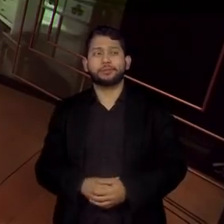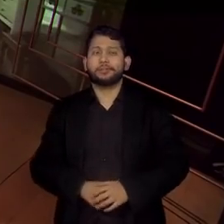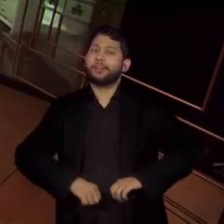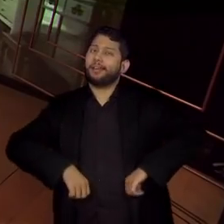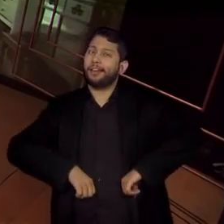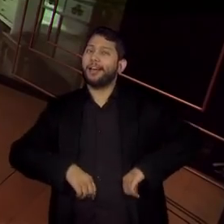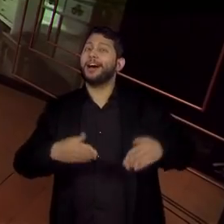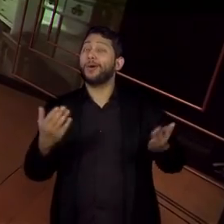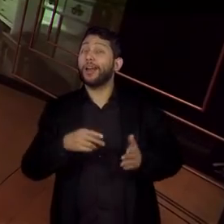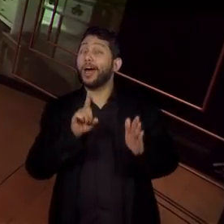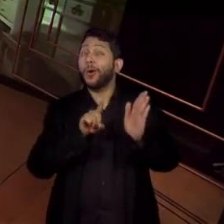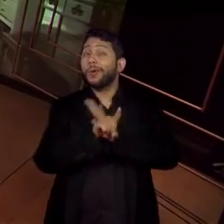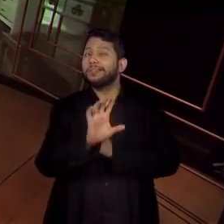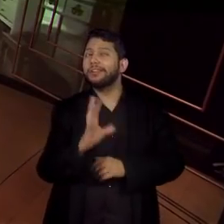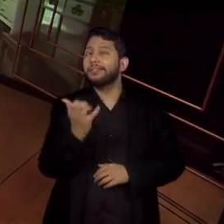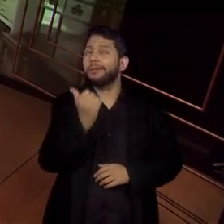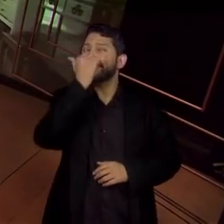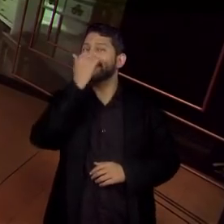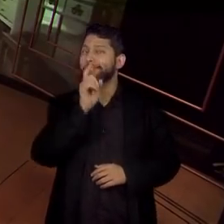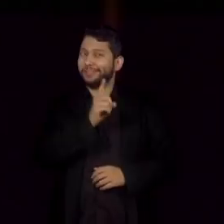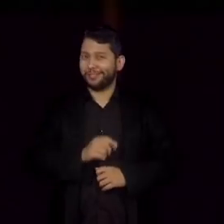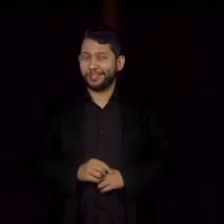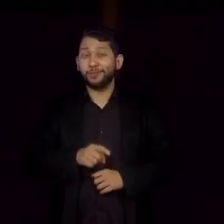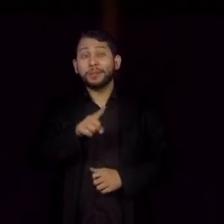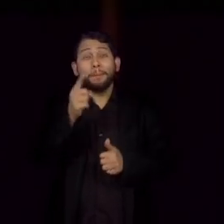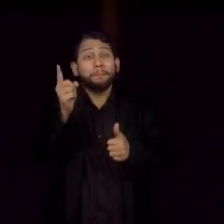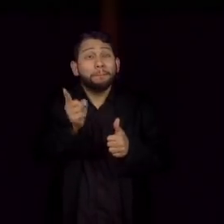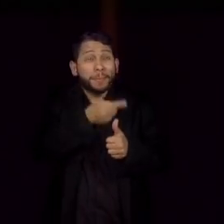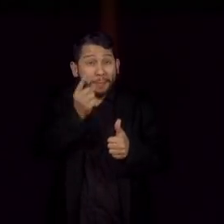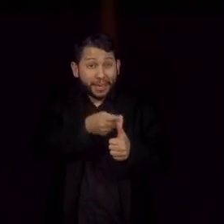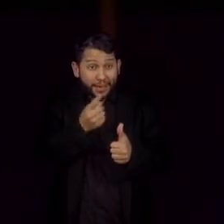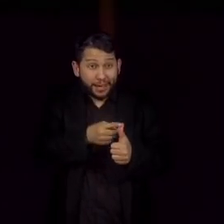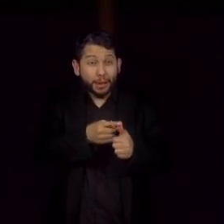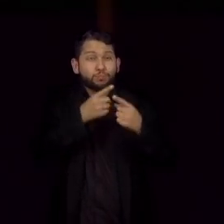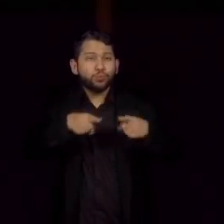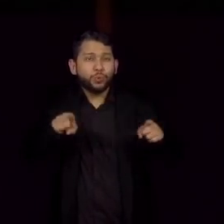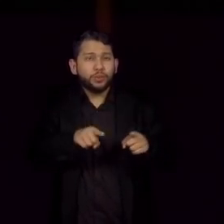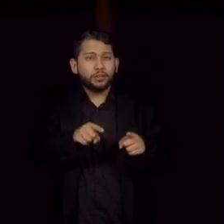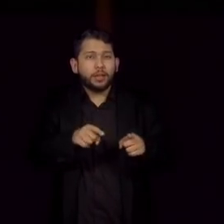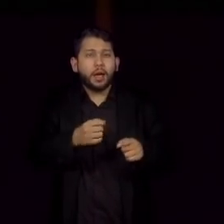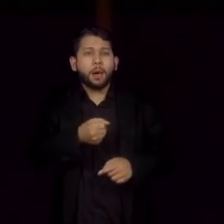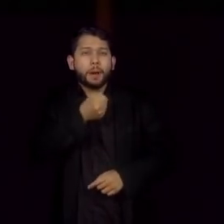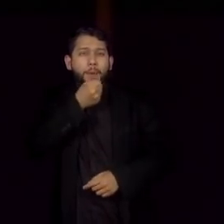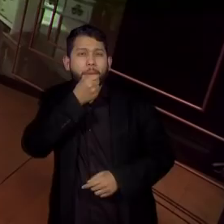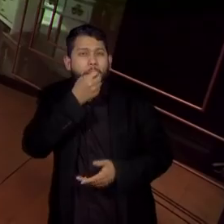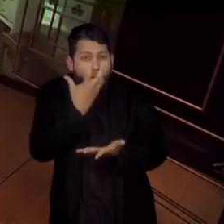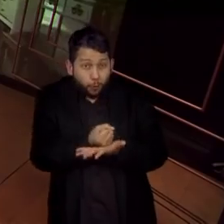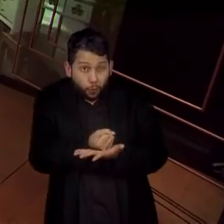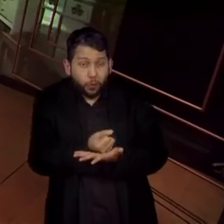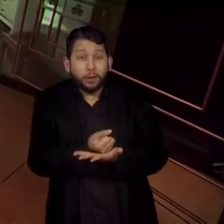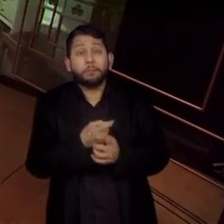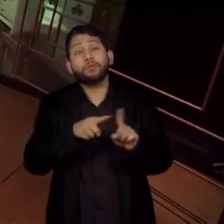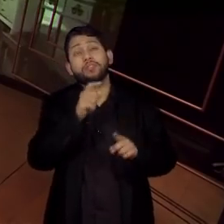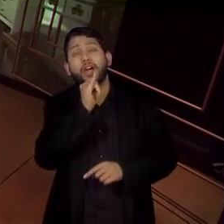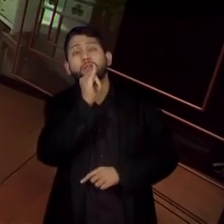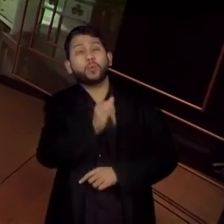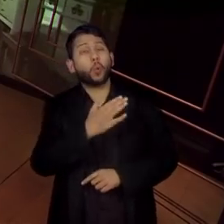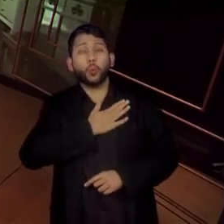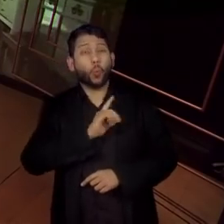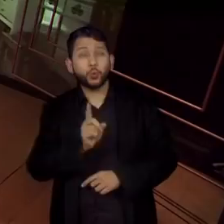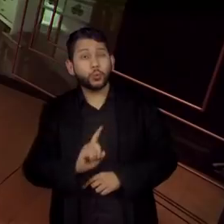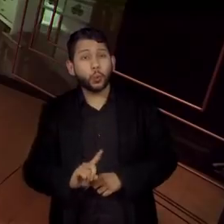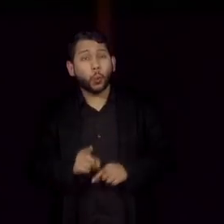sua. Você, quando foi gravar o primeiro disco, você disse para uma pessoa que não gostou da música, e